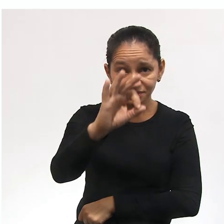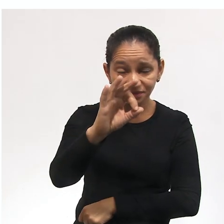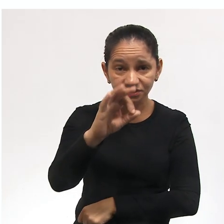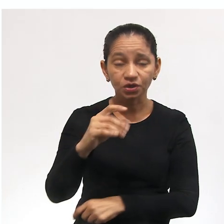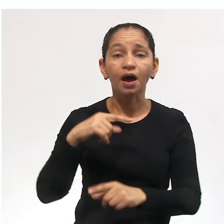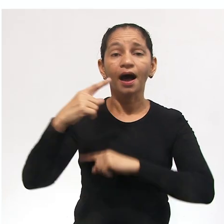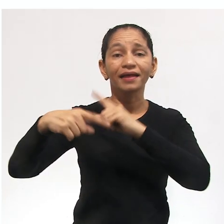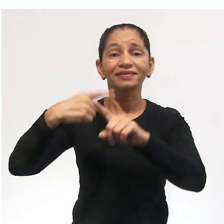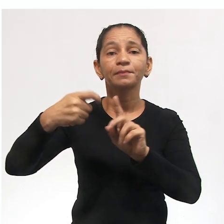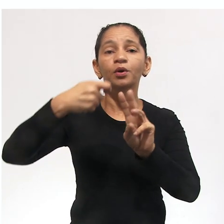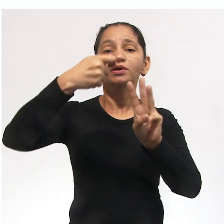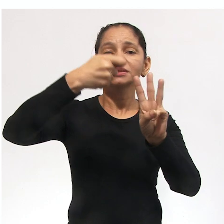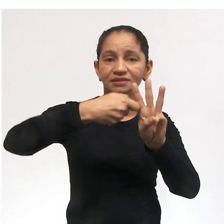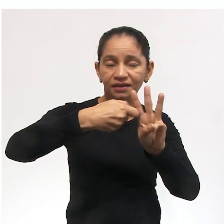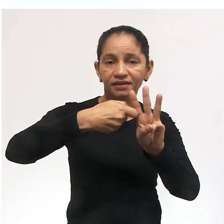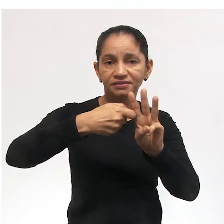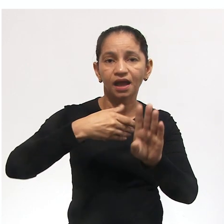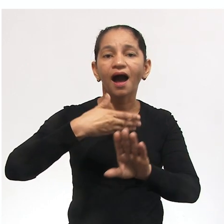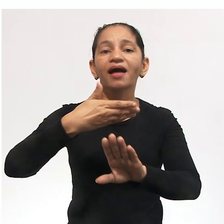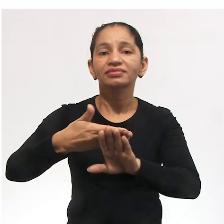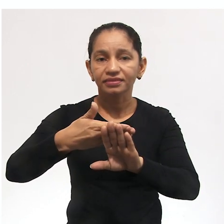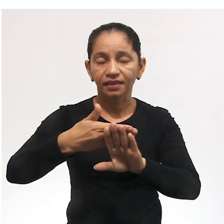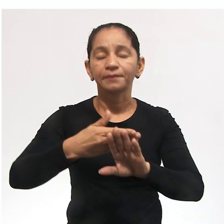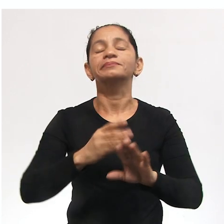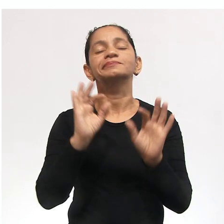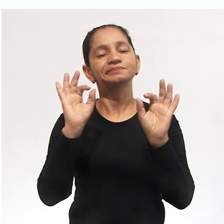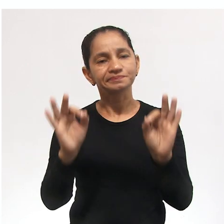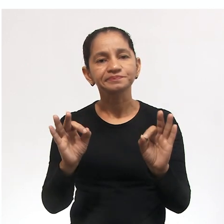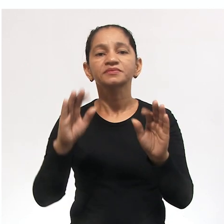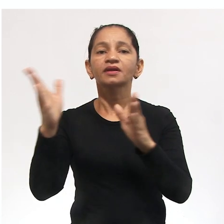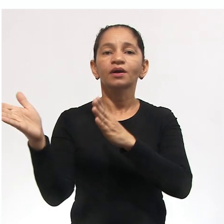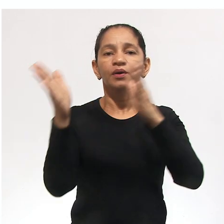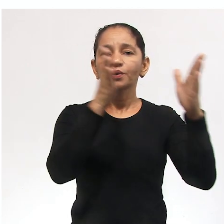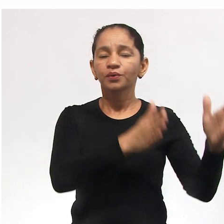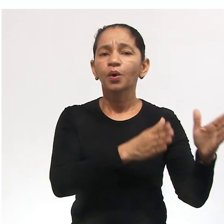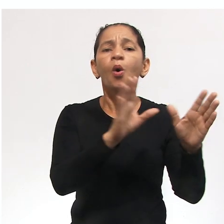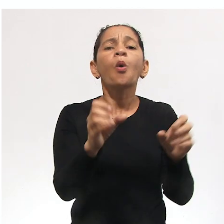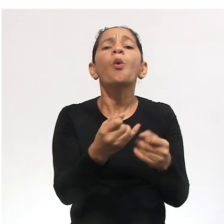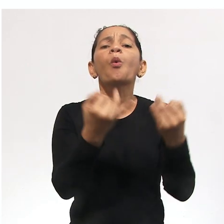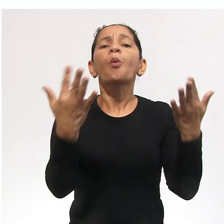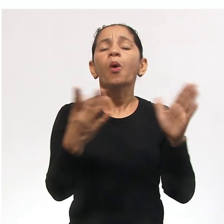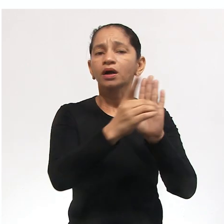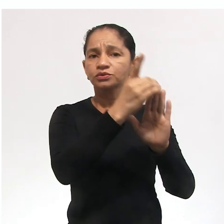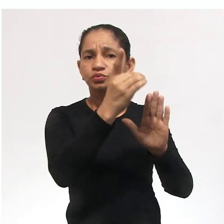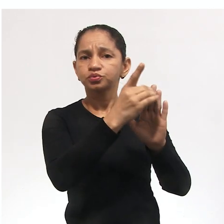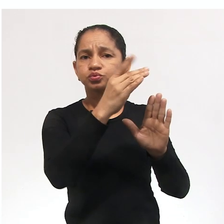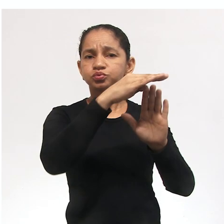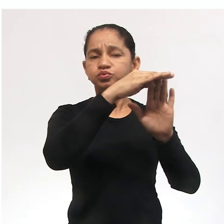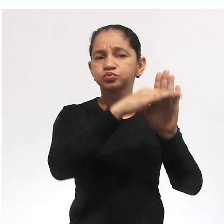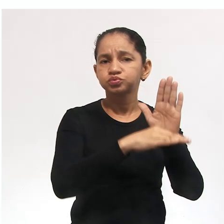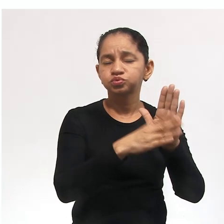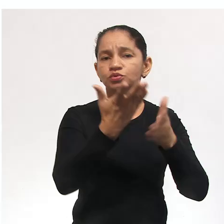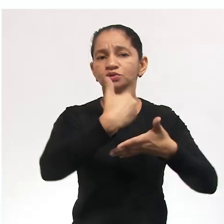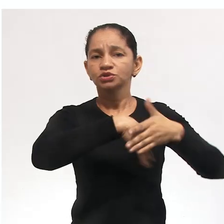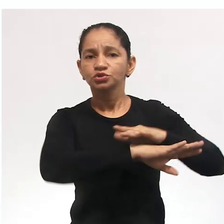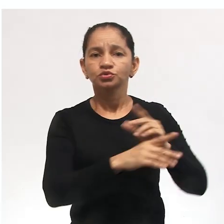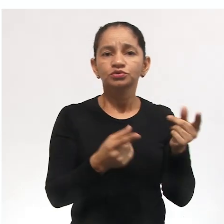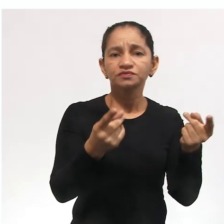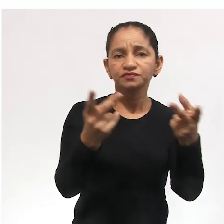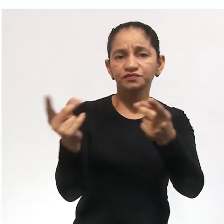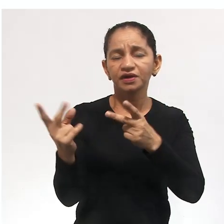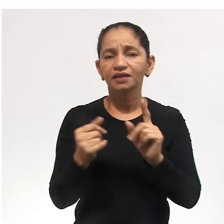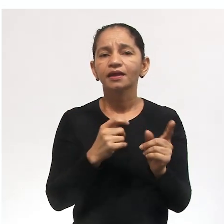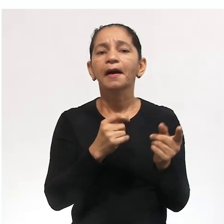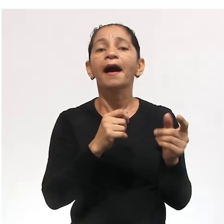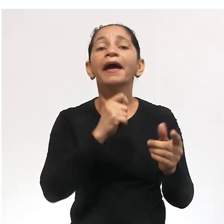vamos fazer o quê? Reconhecer o nosso custo, ou seja, dar baixa no nosso estoque, em virtude dessa venda a prazo. Então, a gente foi lá e